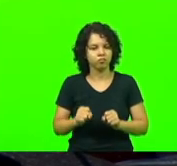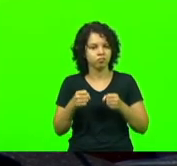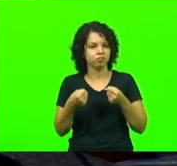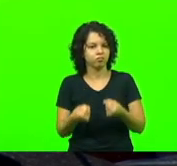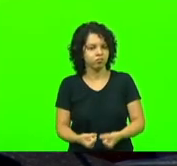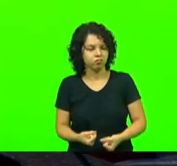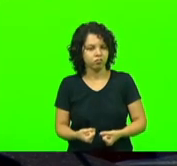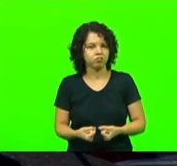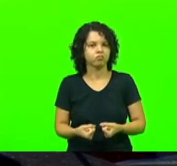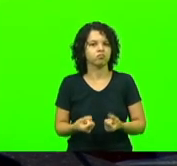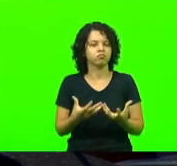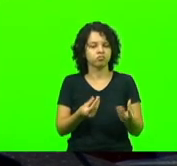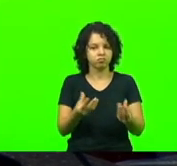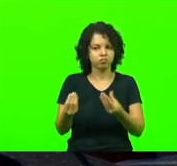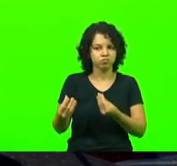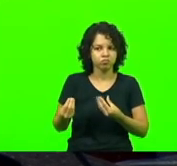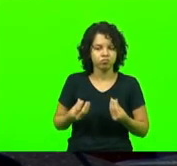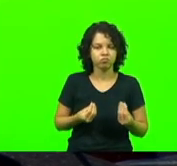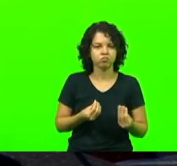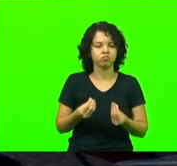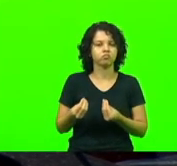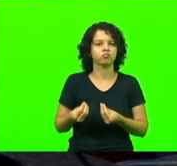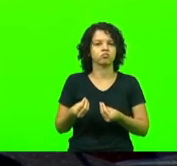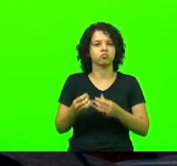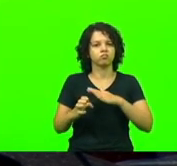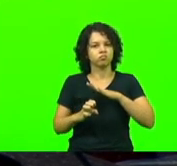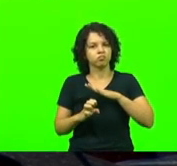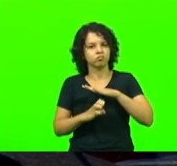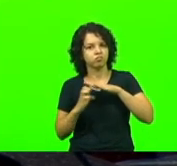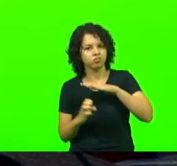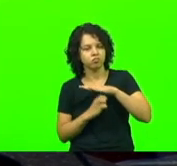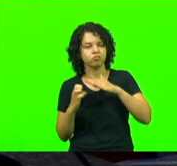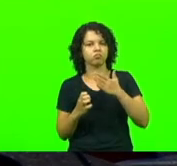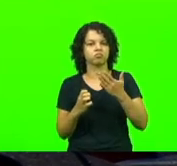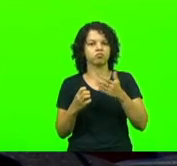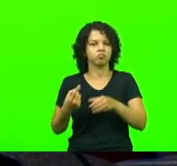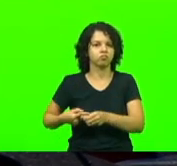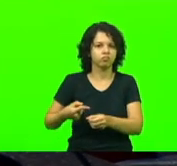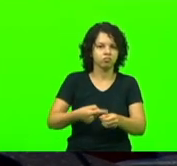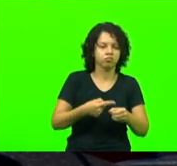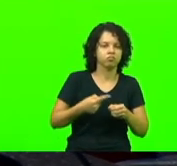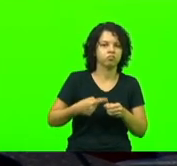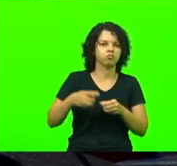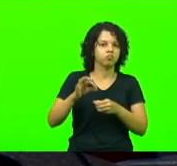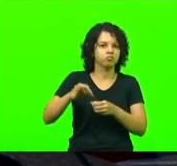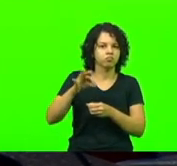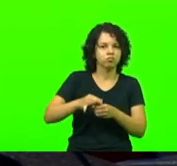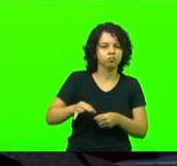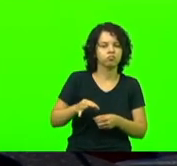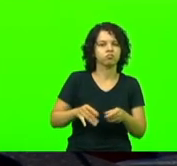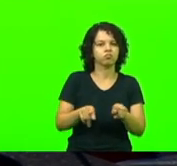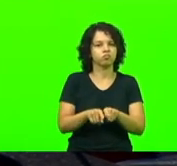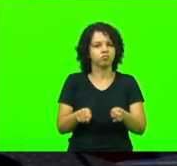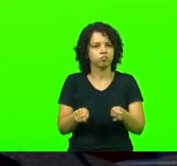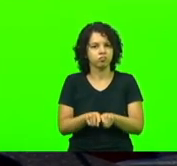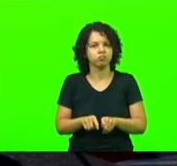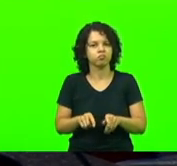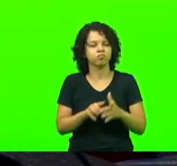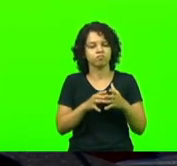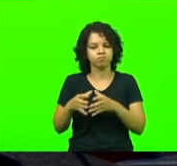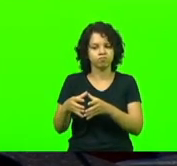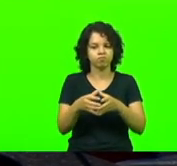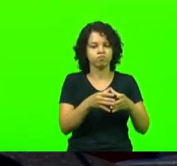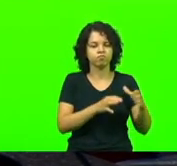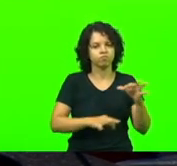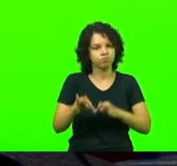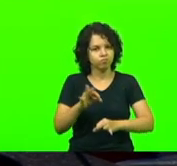muitos particulares, muitos empresários da cidade, as pessoas, as entidades civis se organizaram e